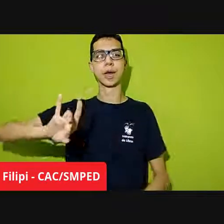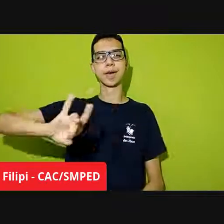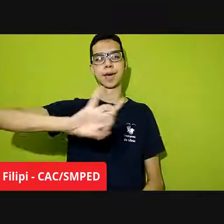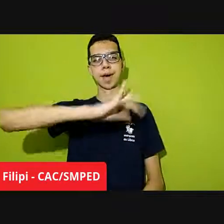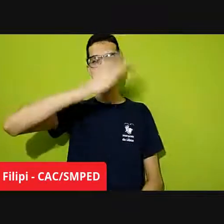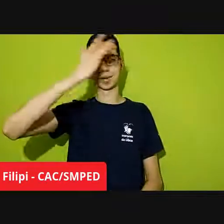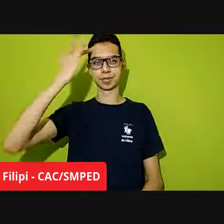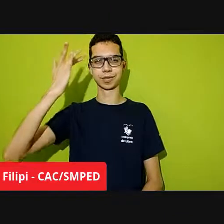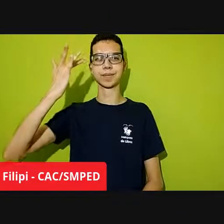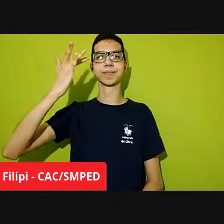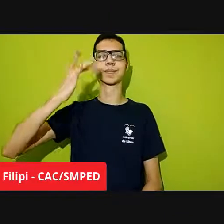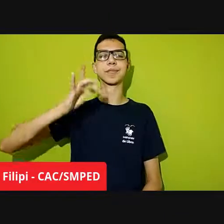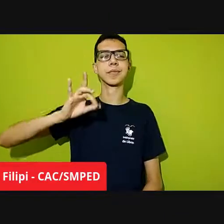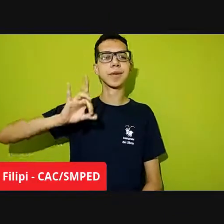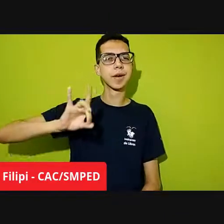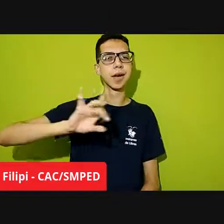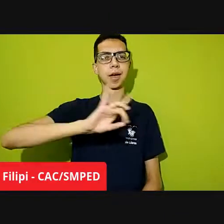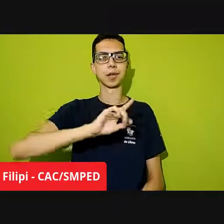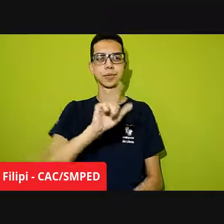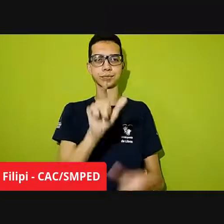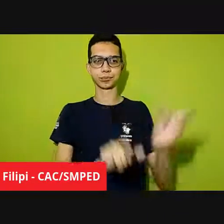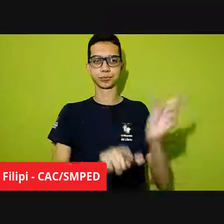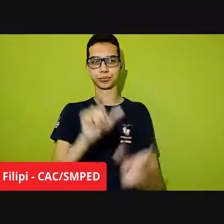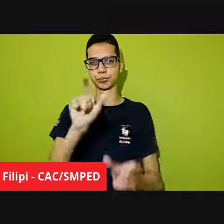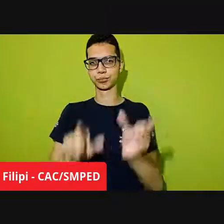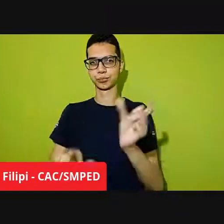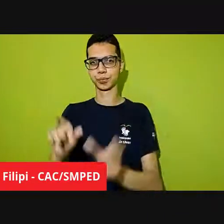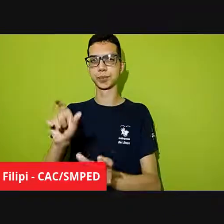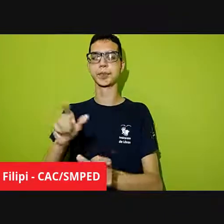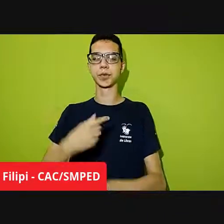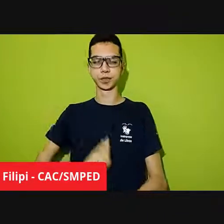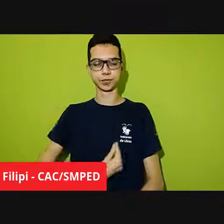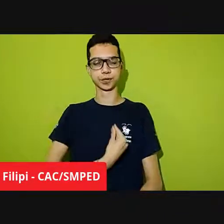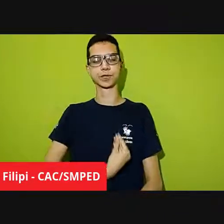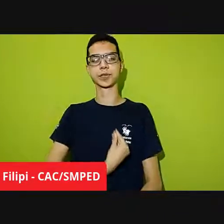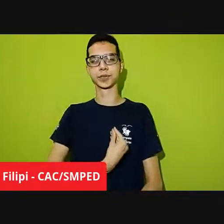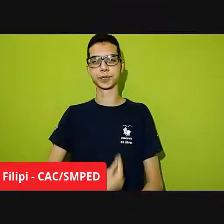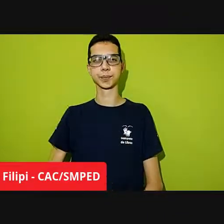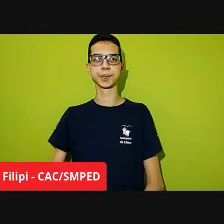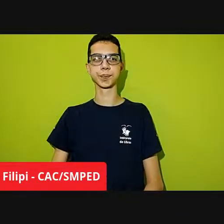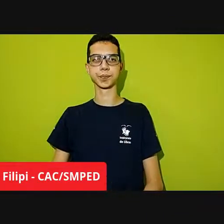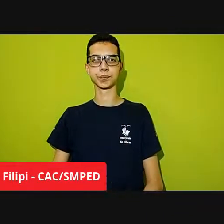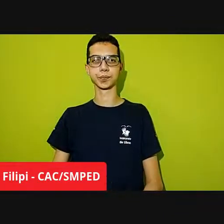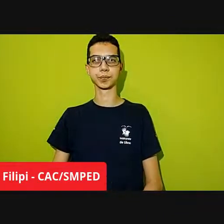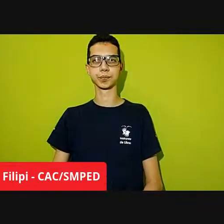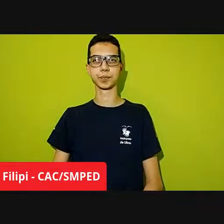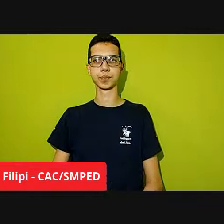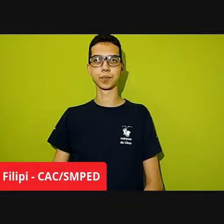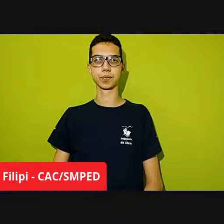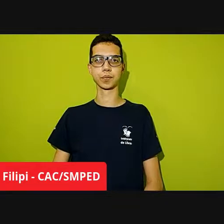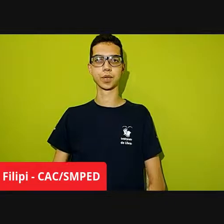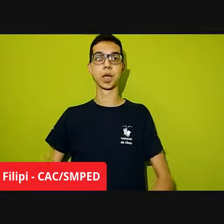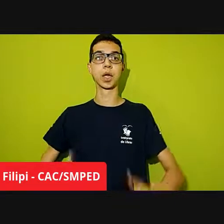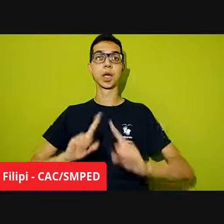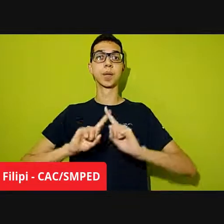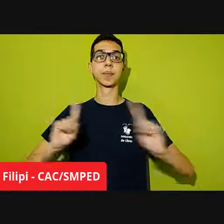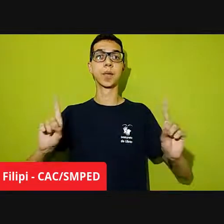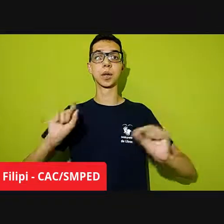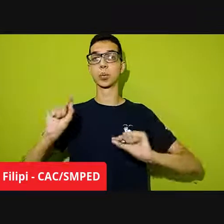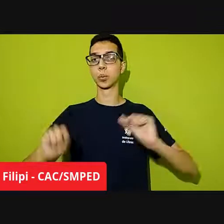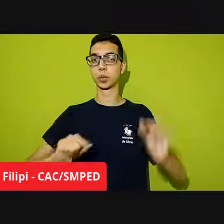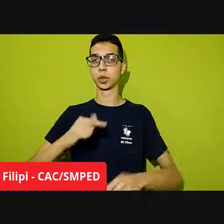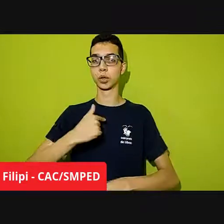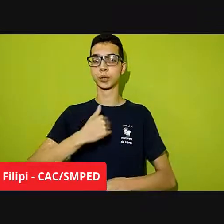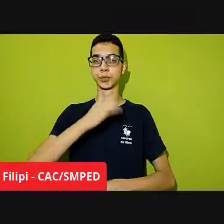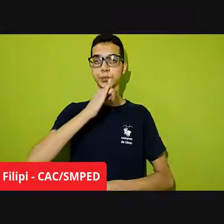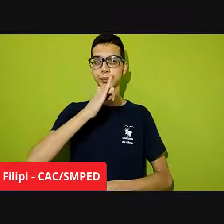cada pessoa, né, a partir das suas vivências. O que acontece é que, assim, depois de